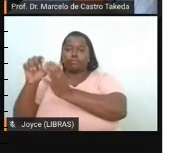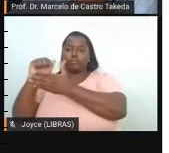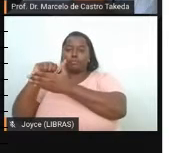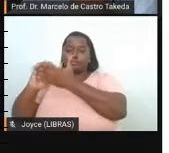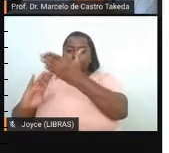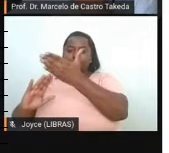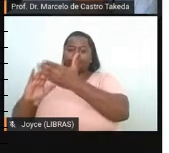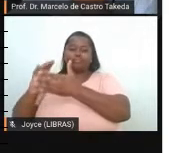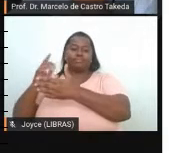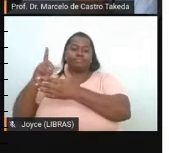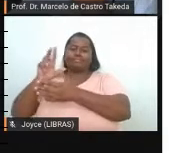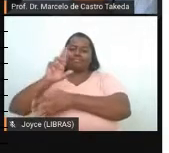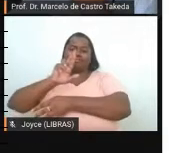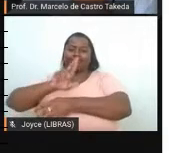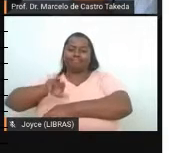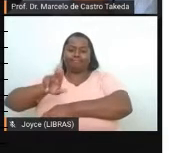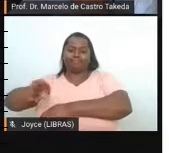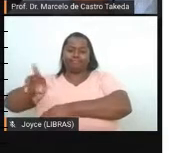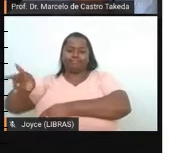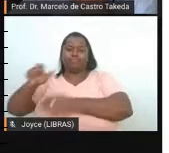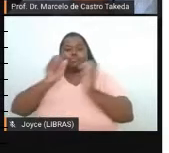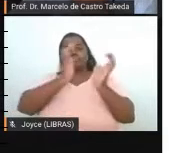exercícios e assim por